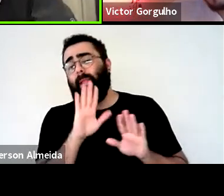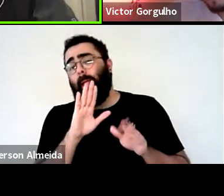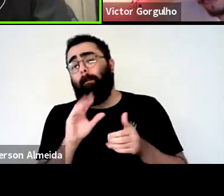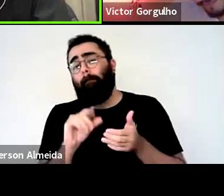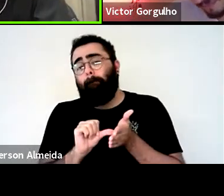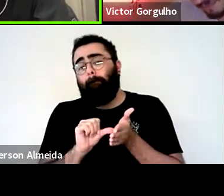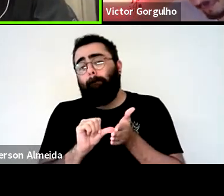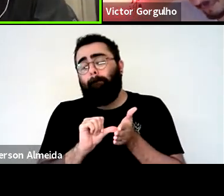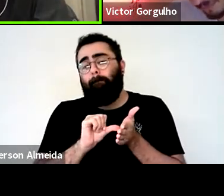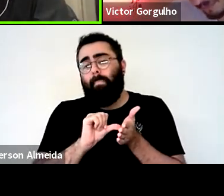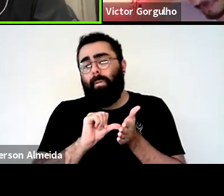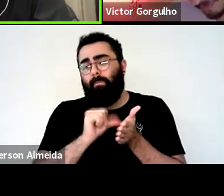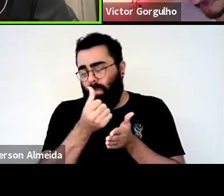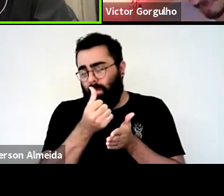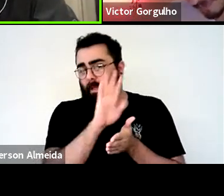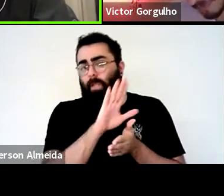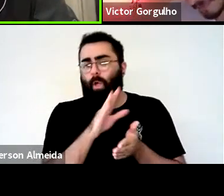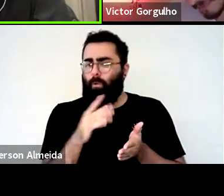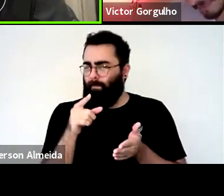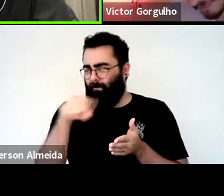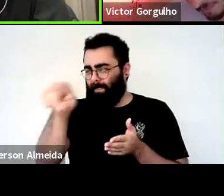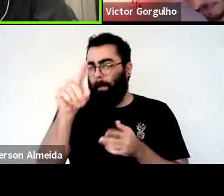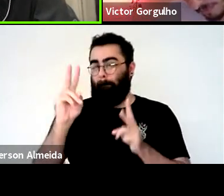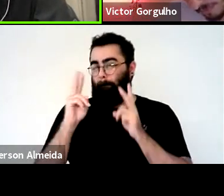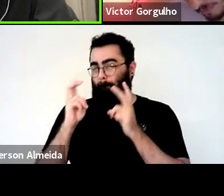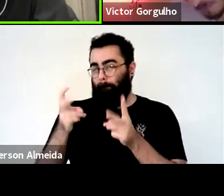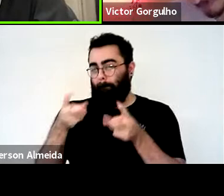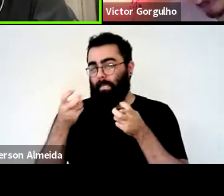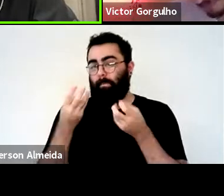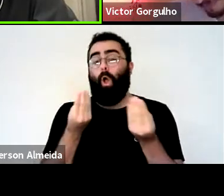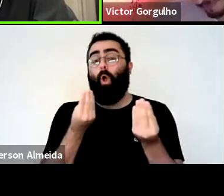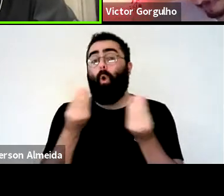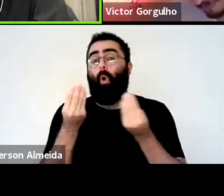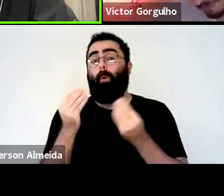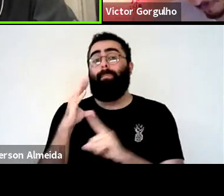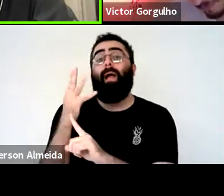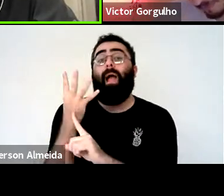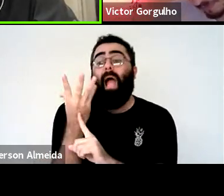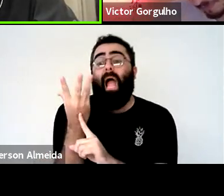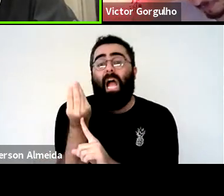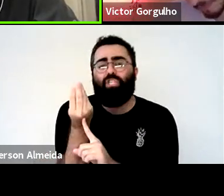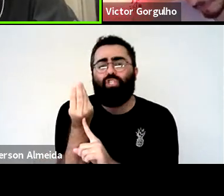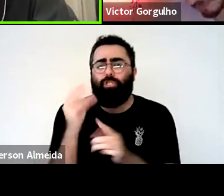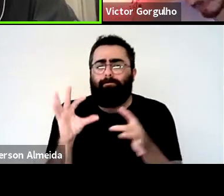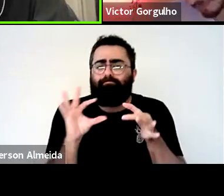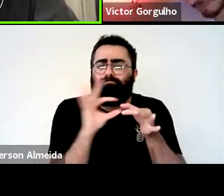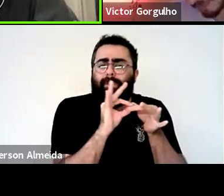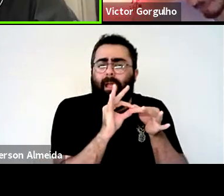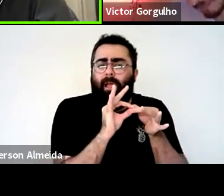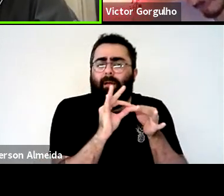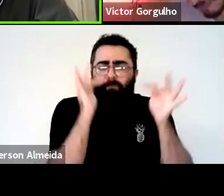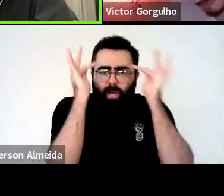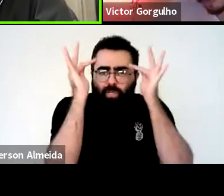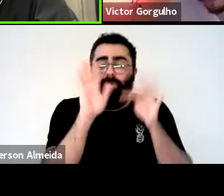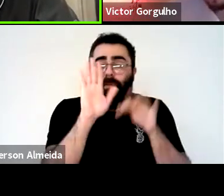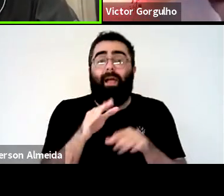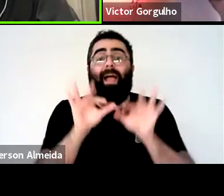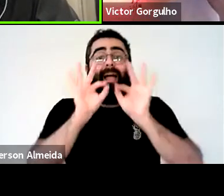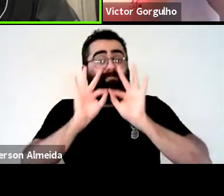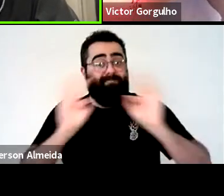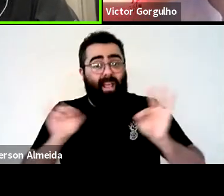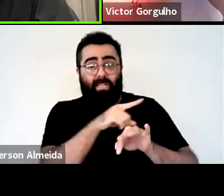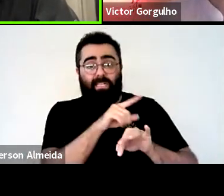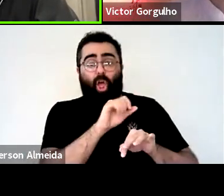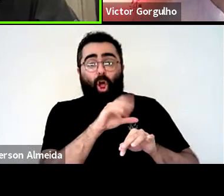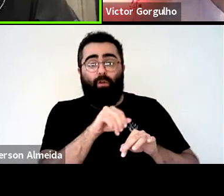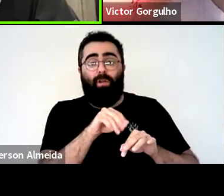vocês verem assim, como é que uma obra de arte relança a filosofia. Essa frase do Wallace é super importante,